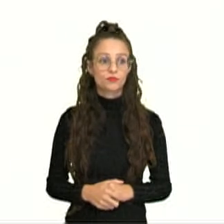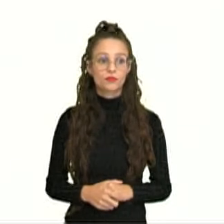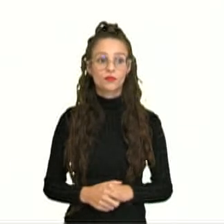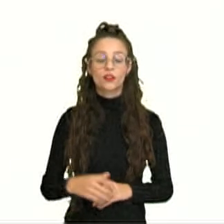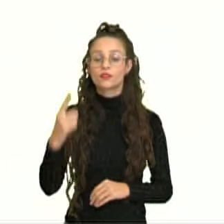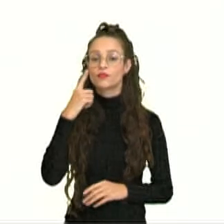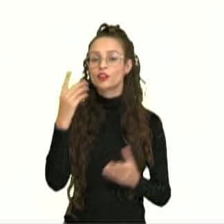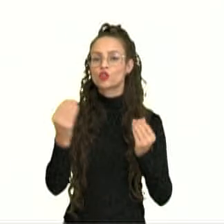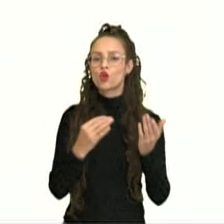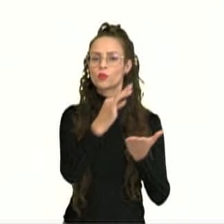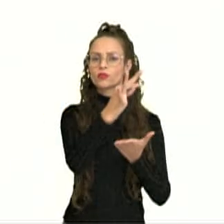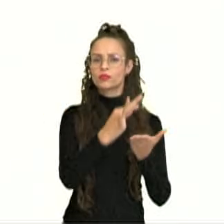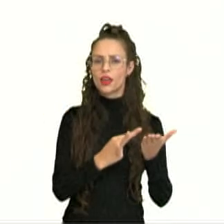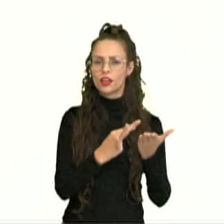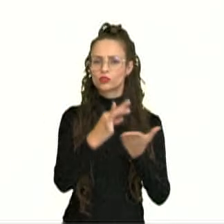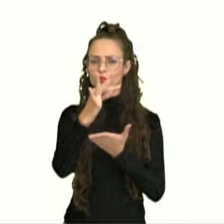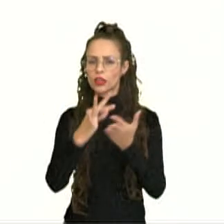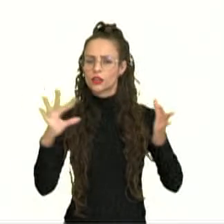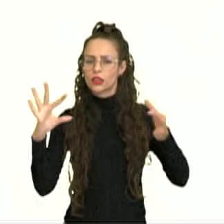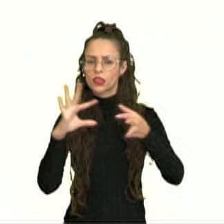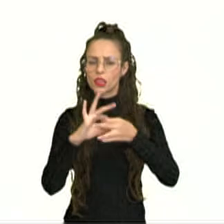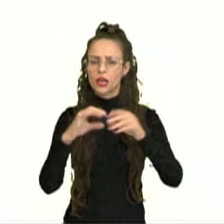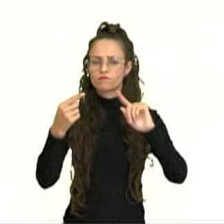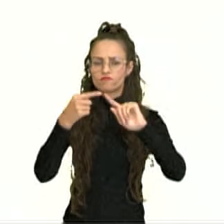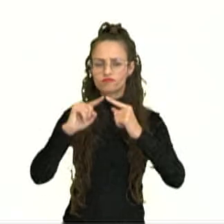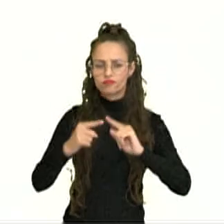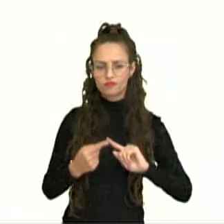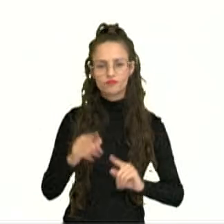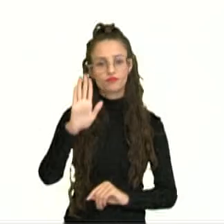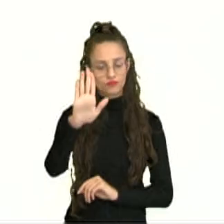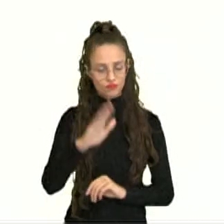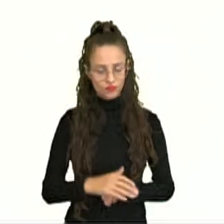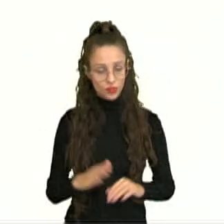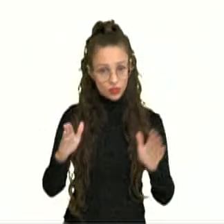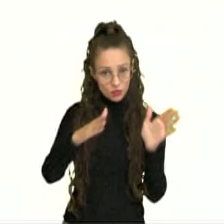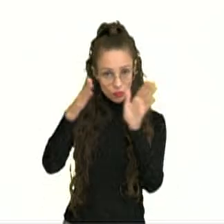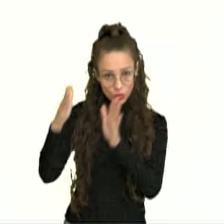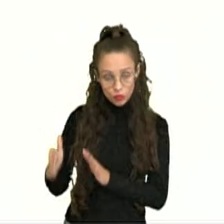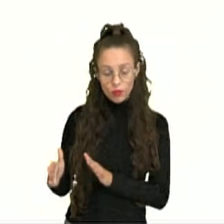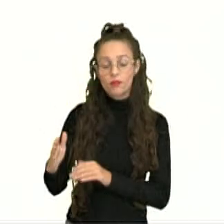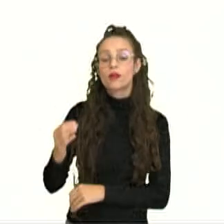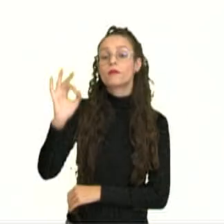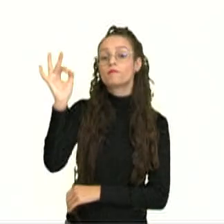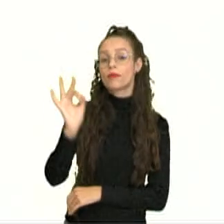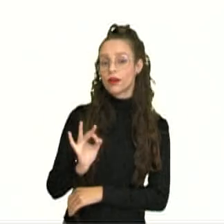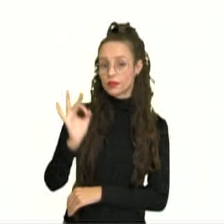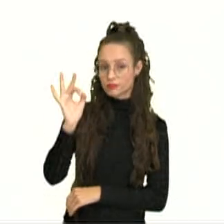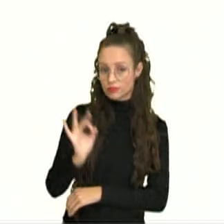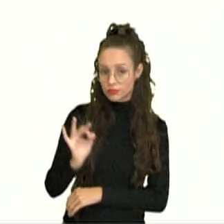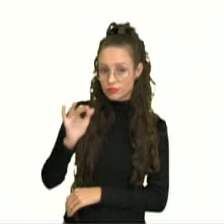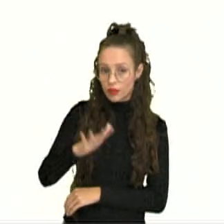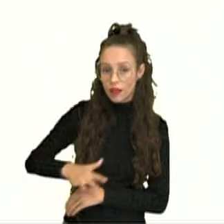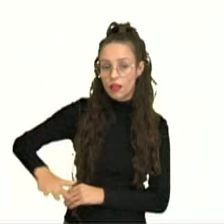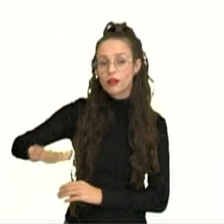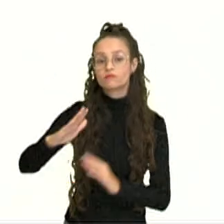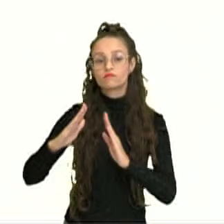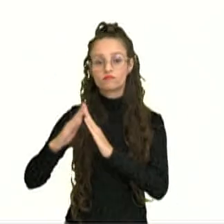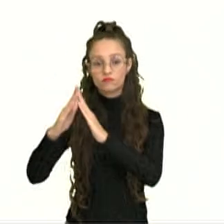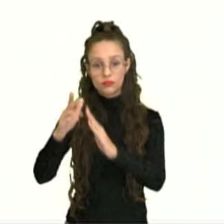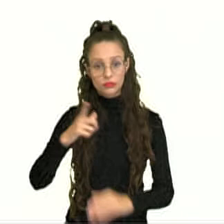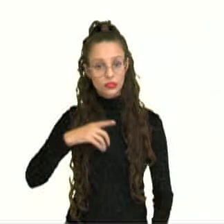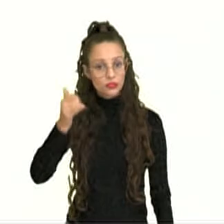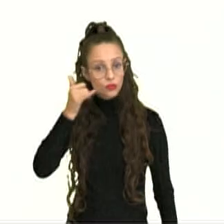Veja como os textos dialogam. Por outro lado, a parcela das residências em que havia aparelho celular